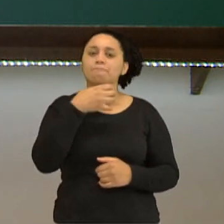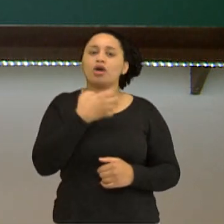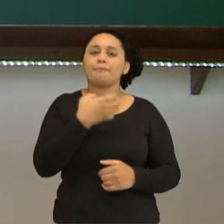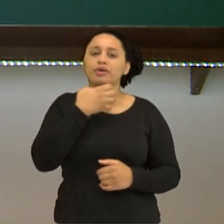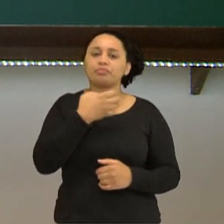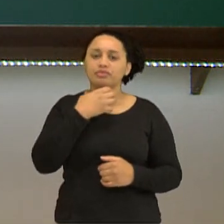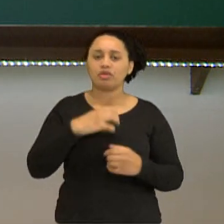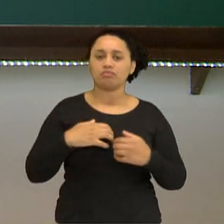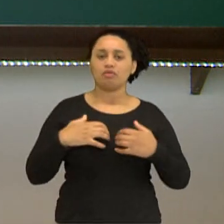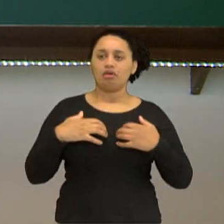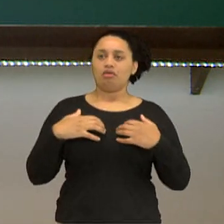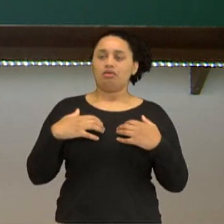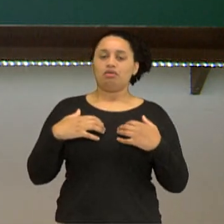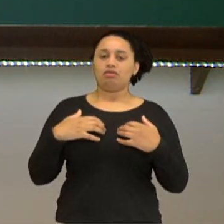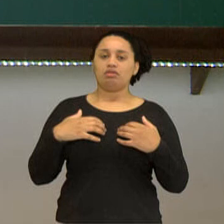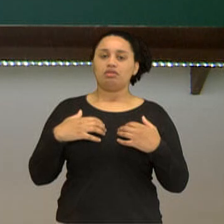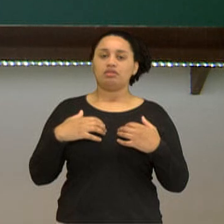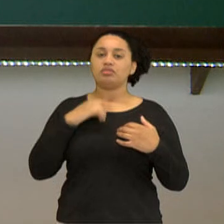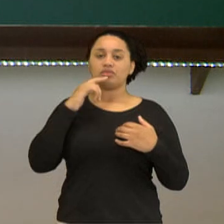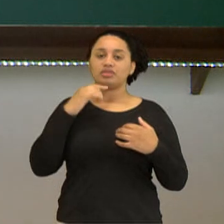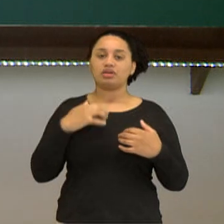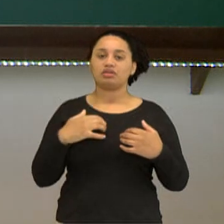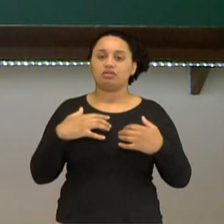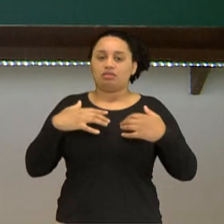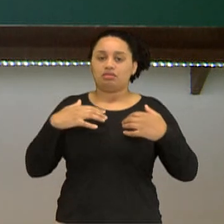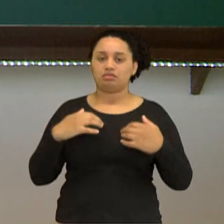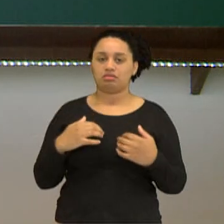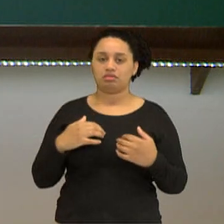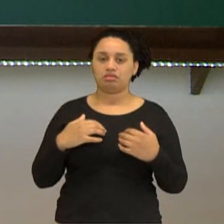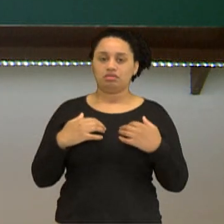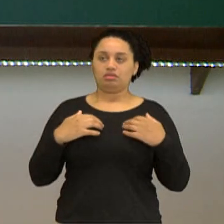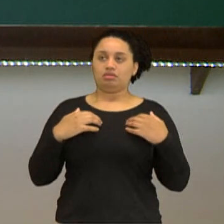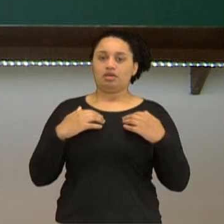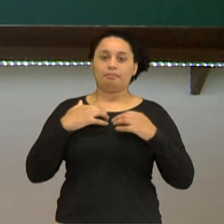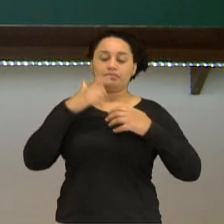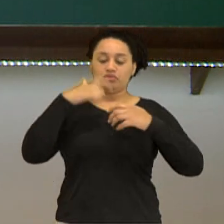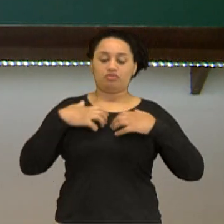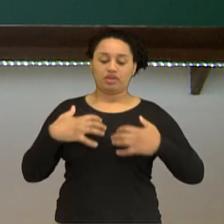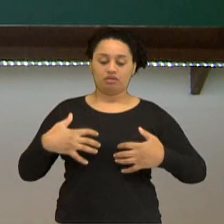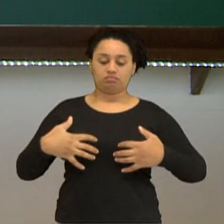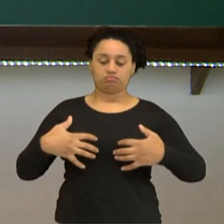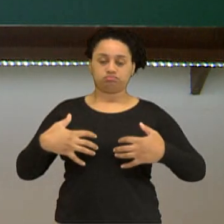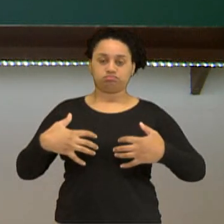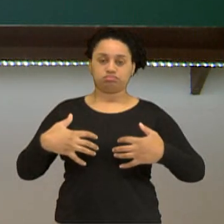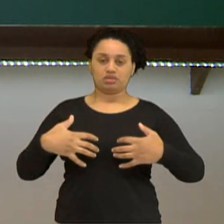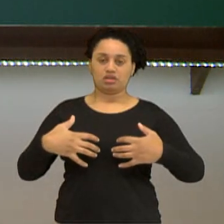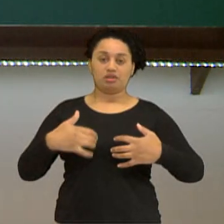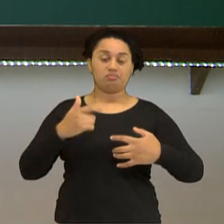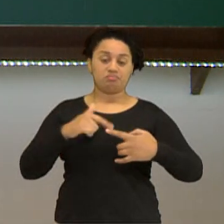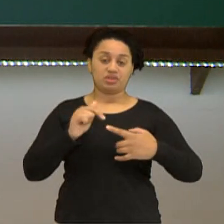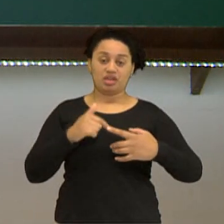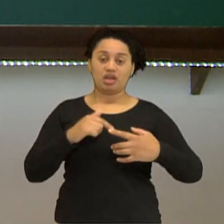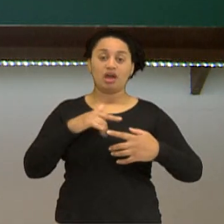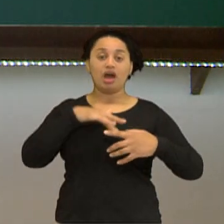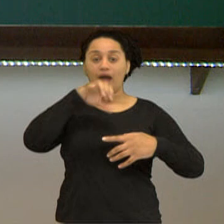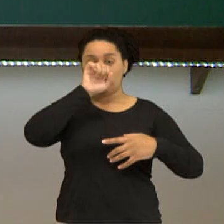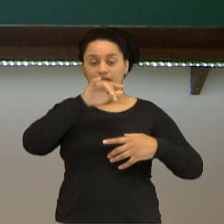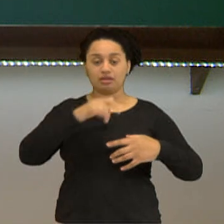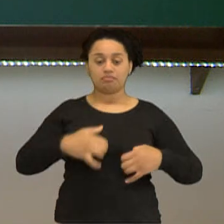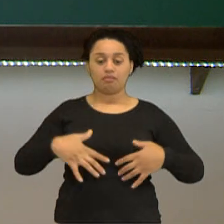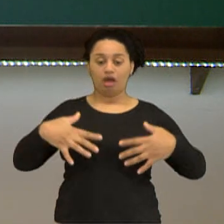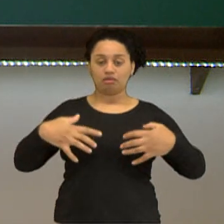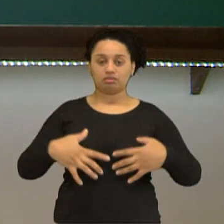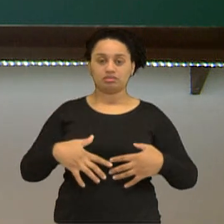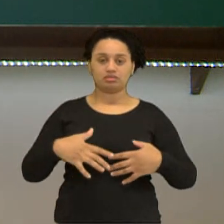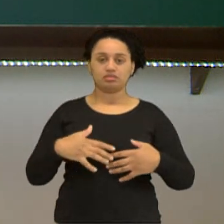aquela mobilidade. E quando ele perde a elasticidade, a pessoa fica com esse peito meio estufado, o peito de pombo. E